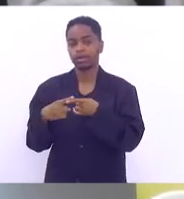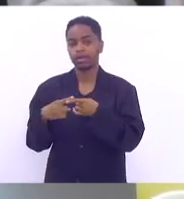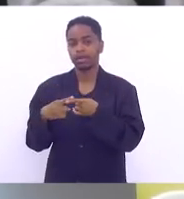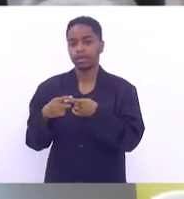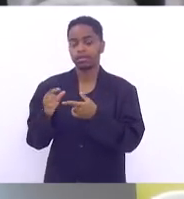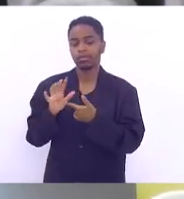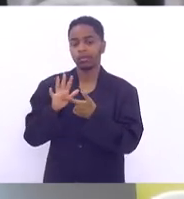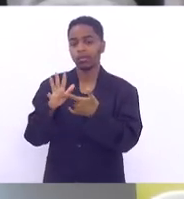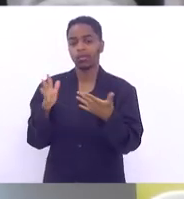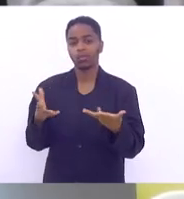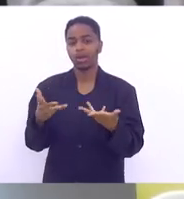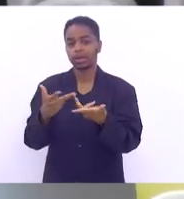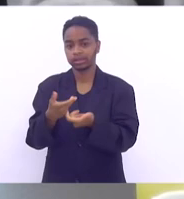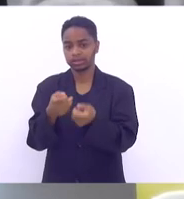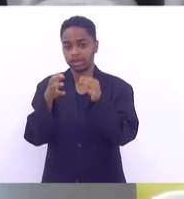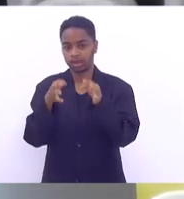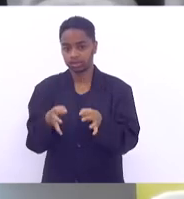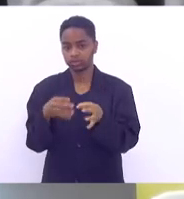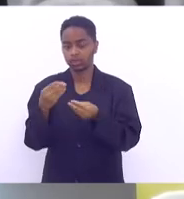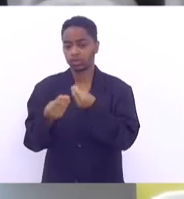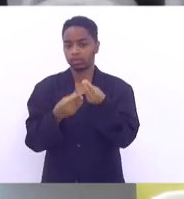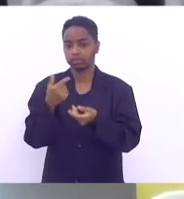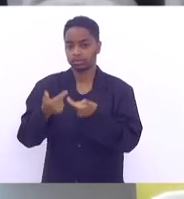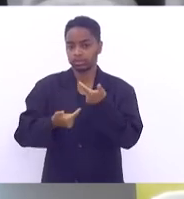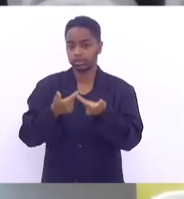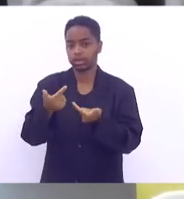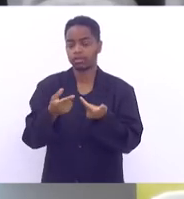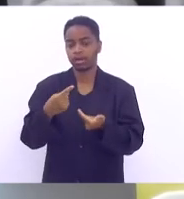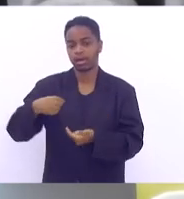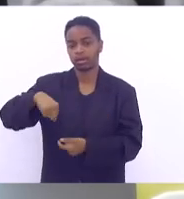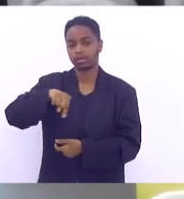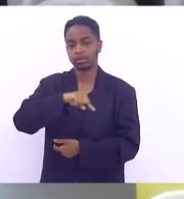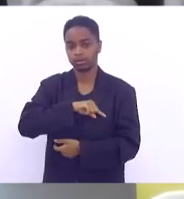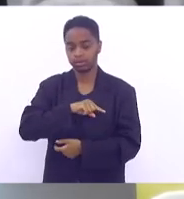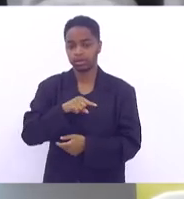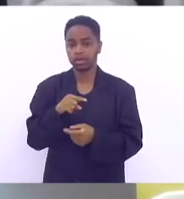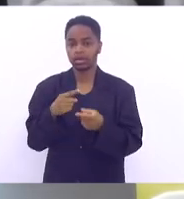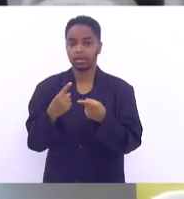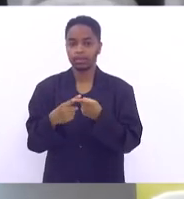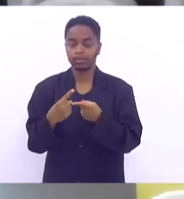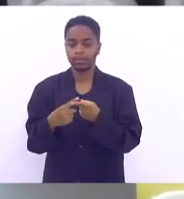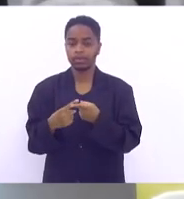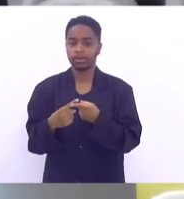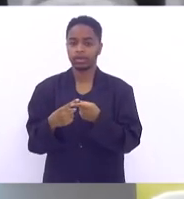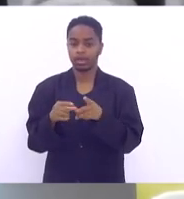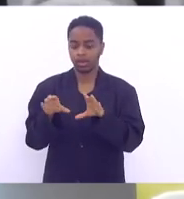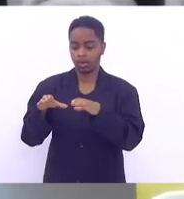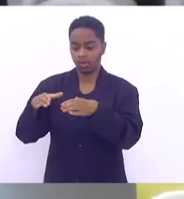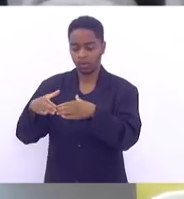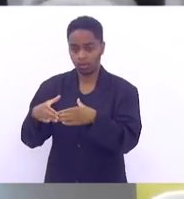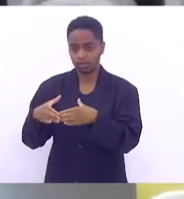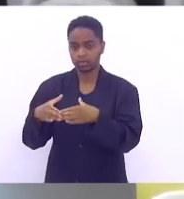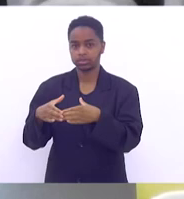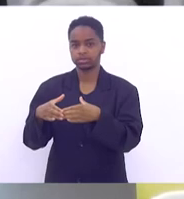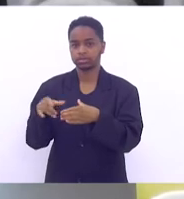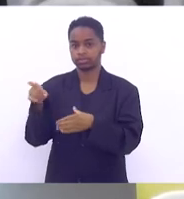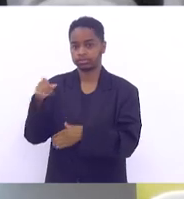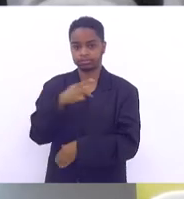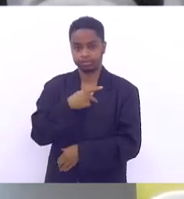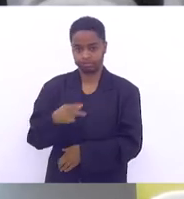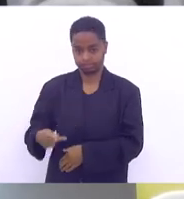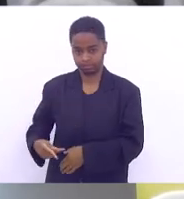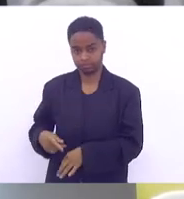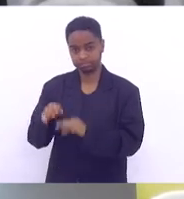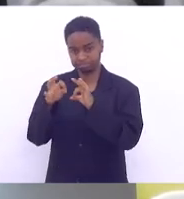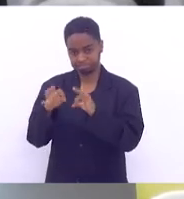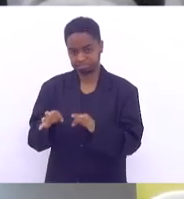né, aos trabalhos que todos nós aqui desenvolvemos, que essa comissão, presidida por Vossa Excelência, né,